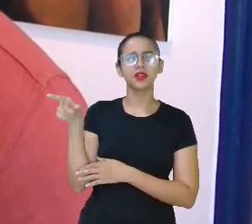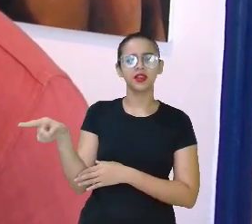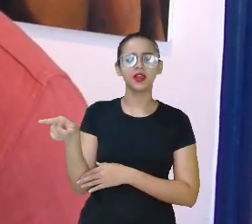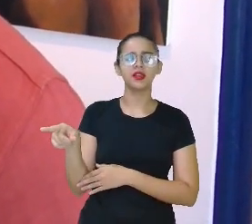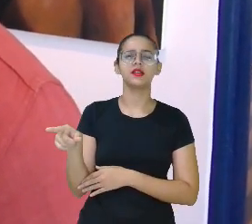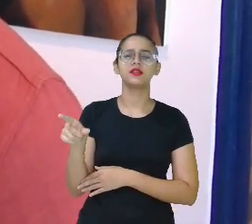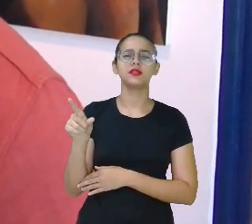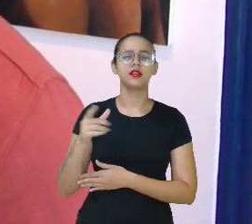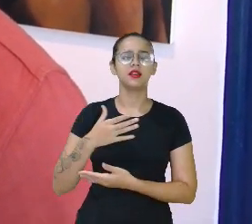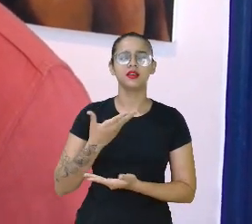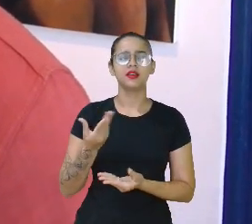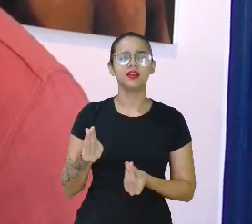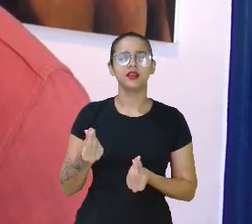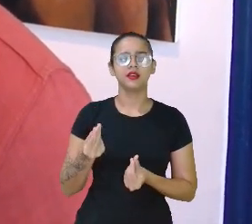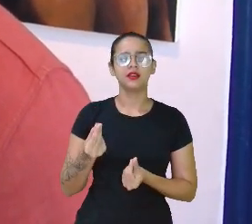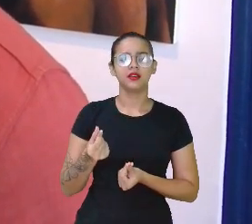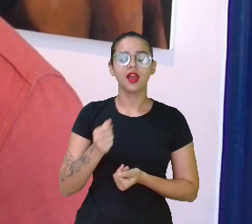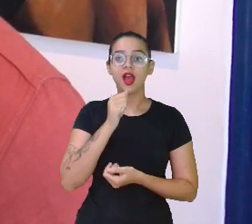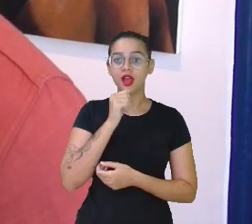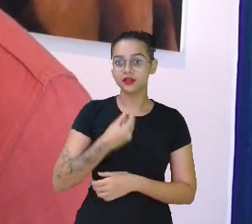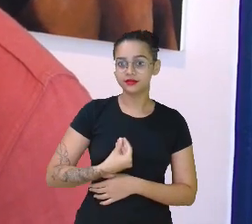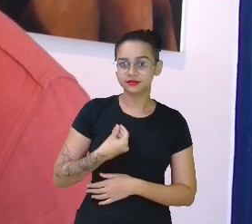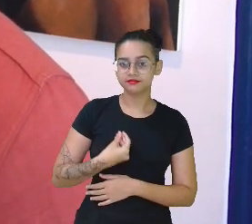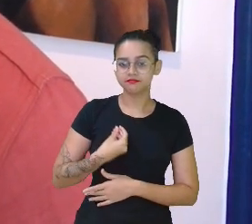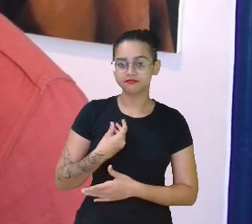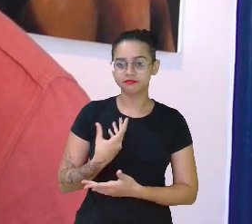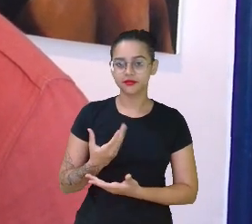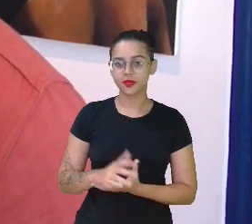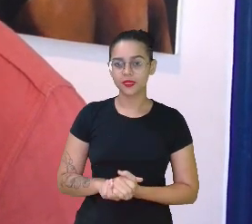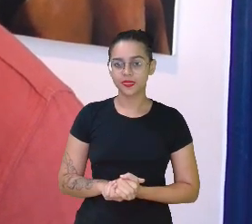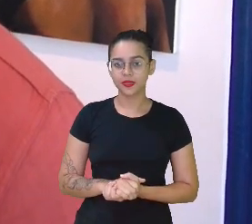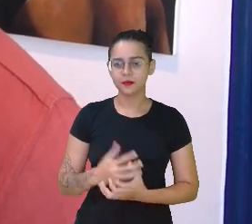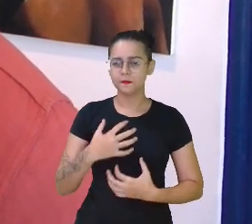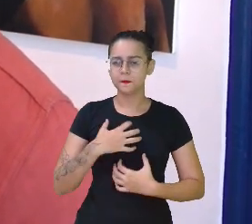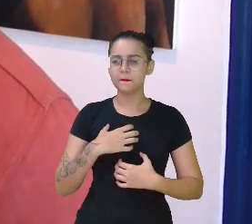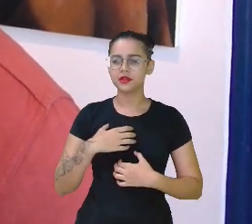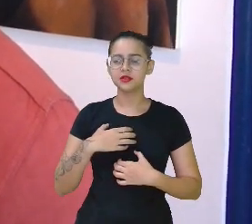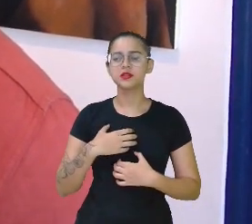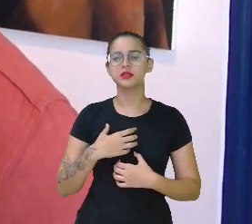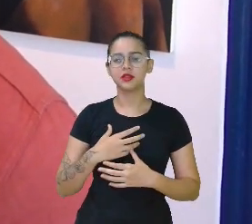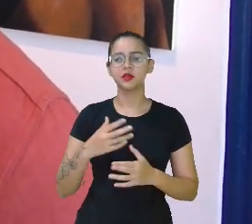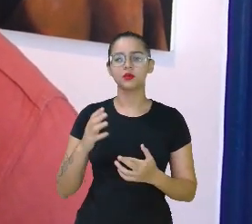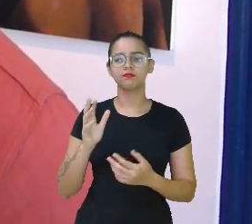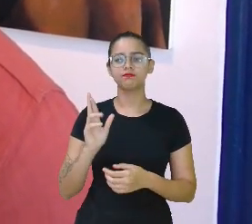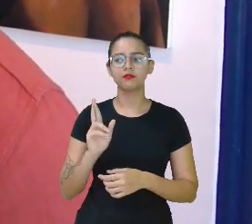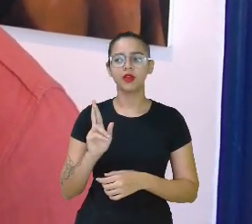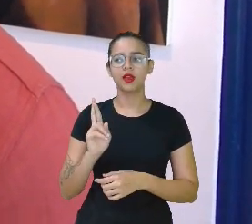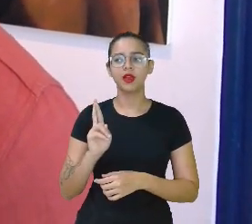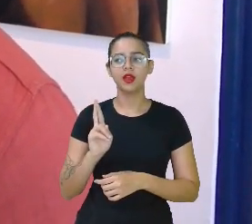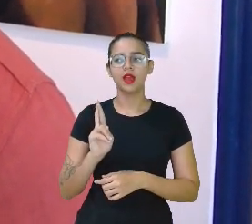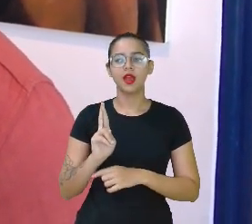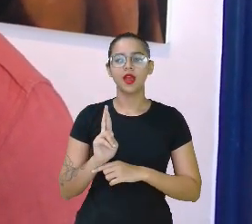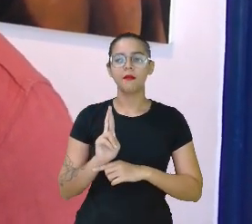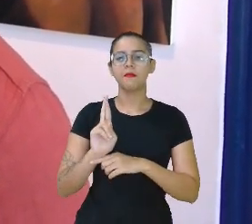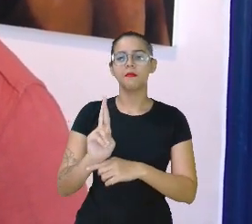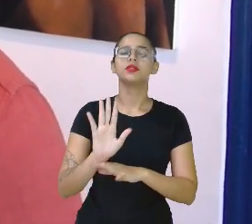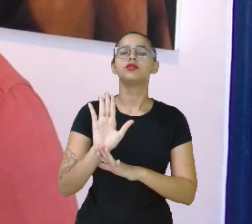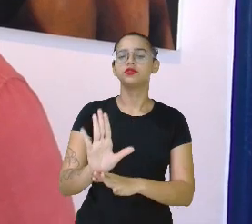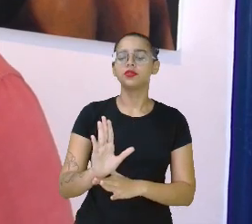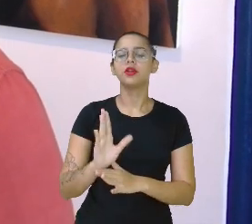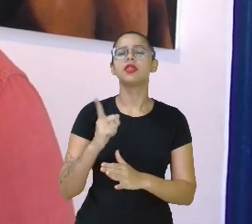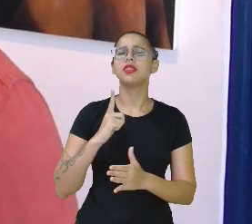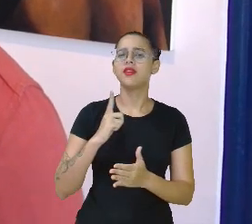assim aqui que eu ainda estou, que eu me sinto representado pelo que eu faço. Já passei por várias